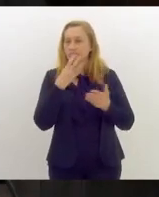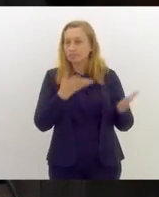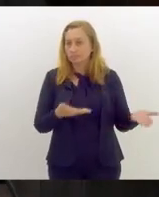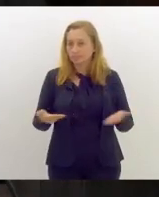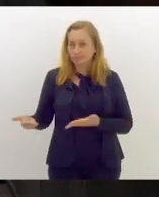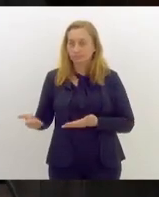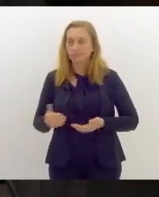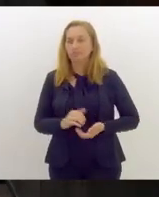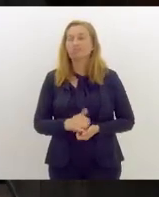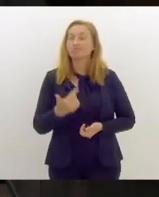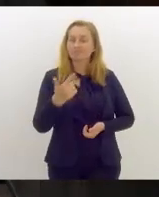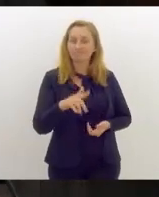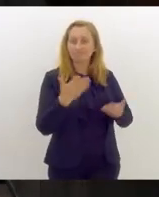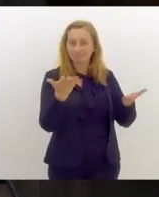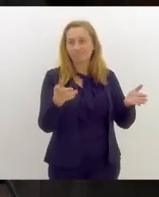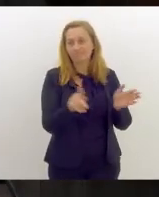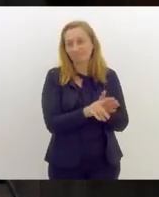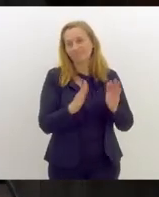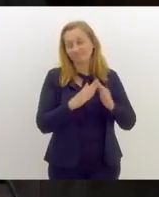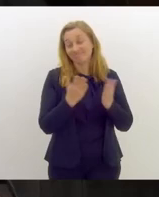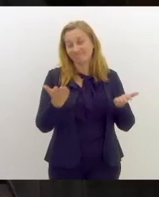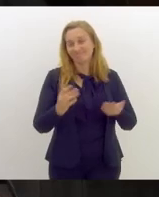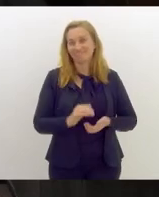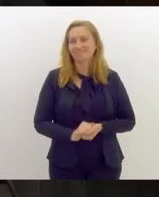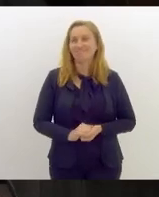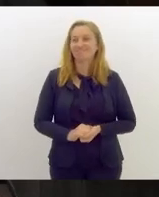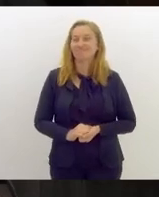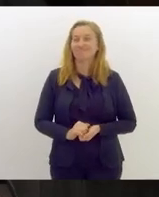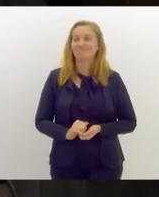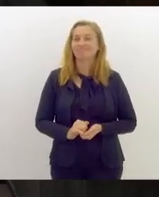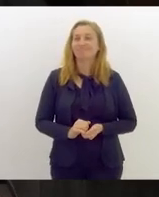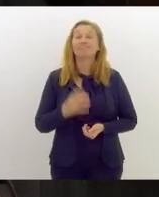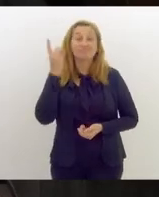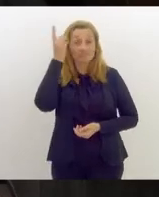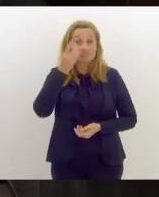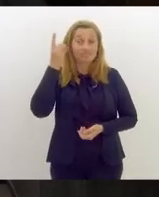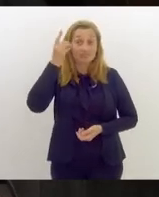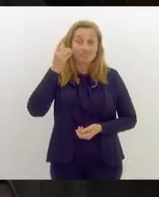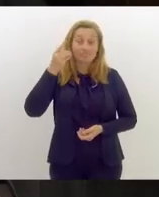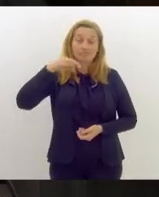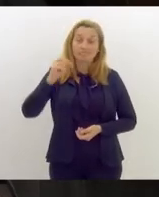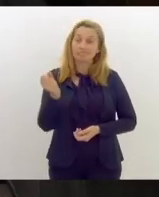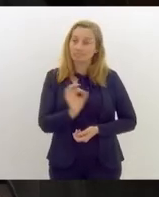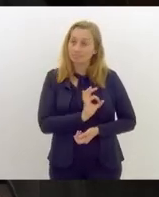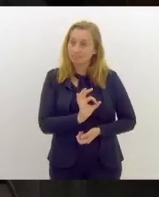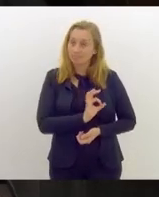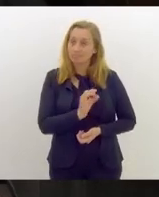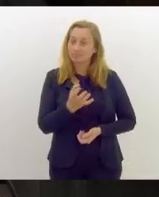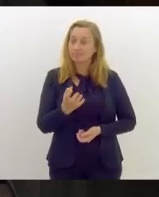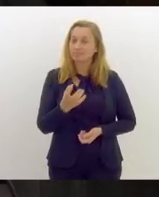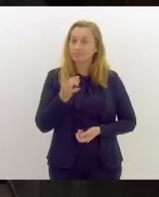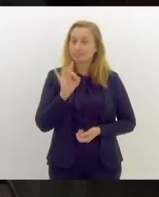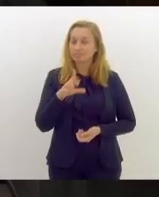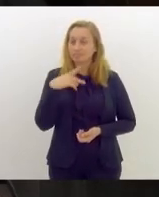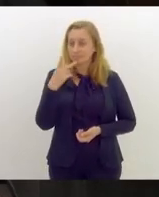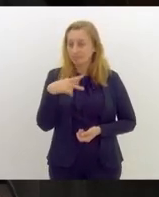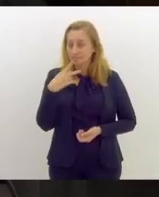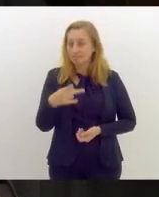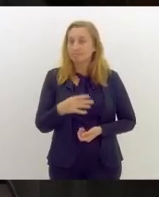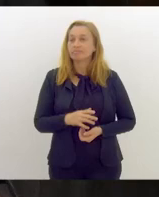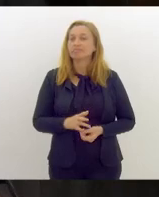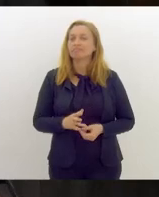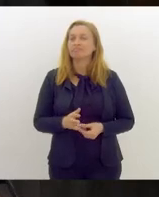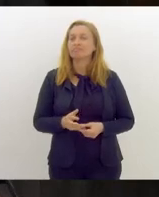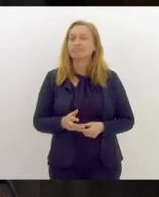Josemar mais uma vez já é da casa né enfim bom deputada mata Rocha E aí eu queria apenas citar vou ficar apenas